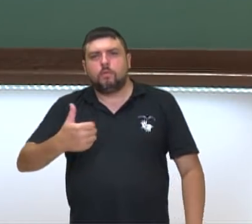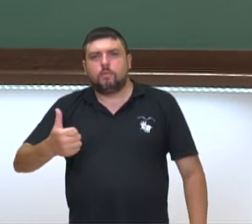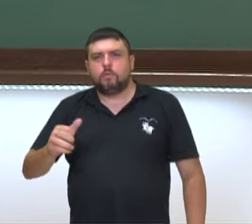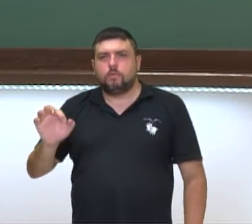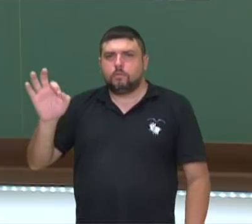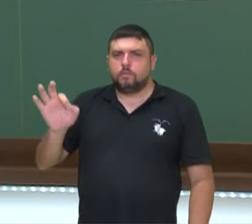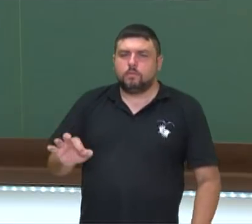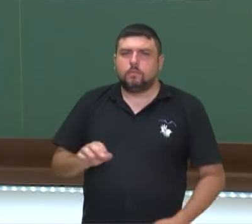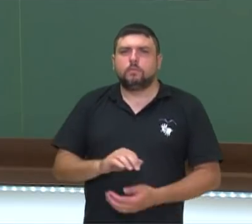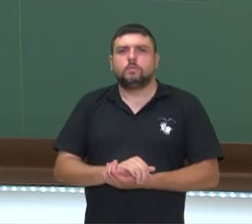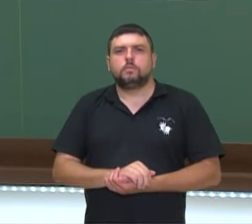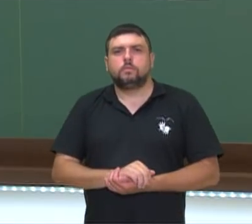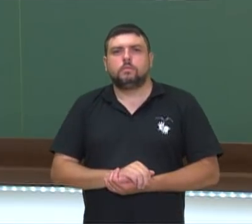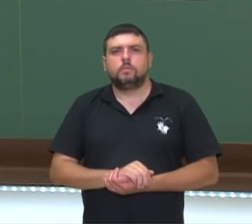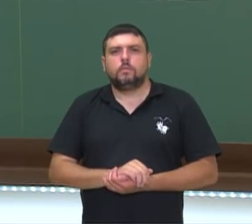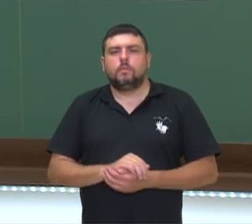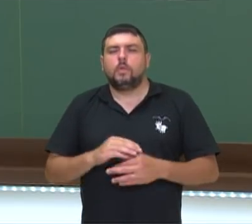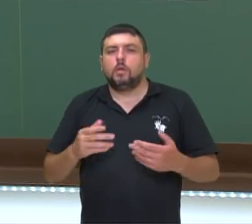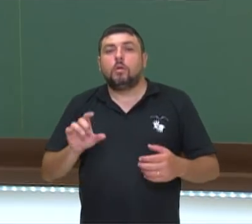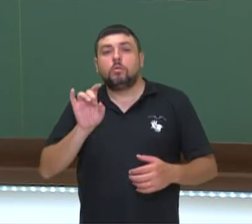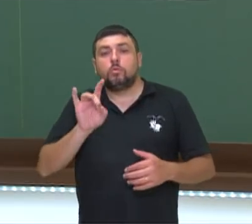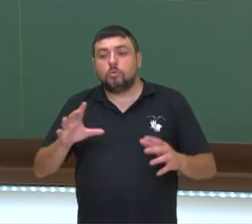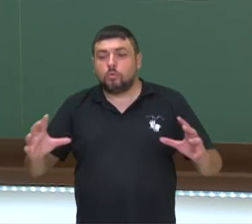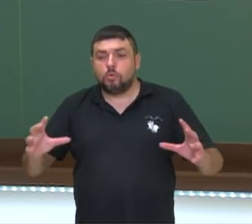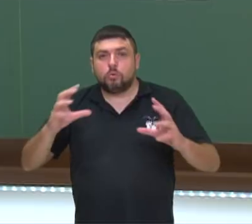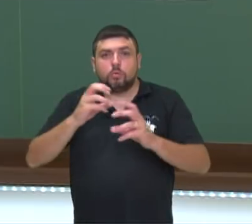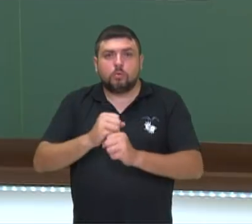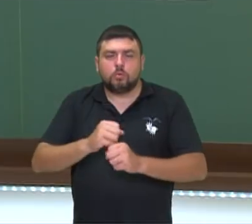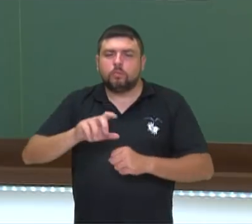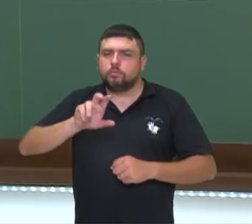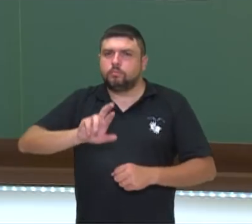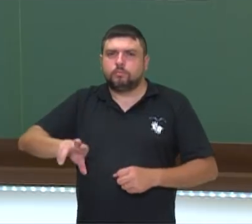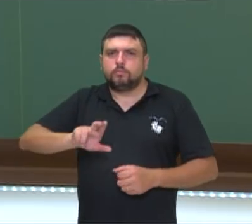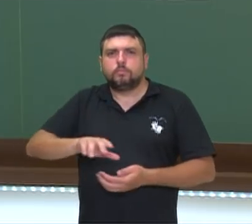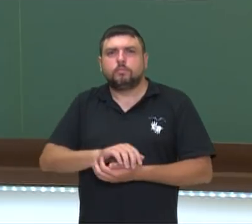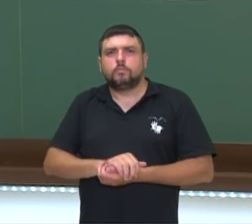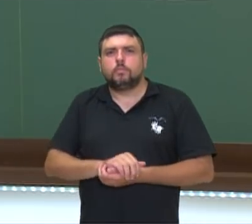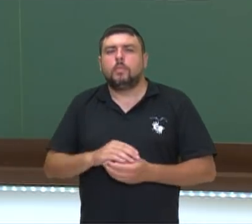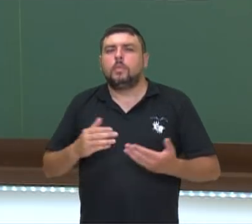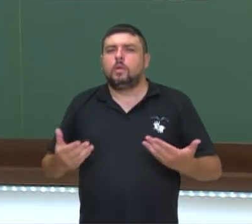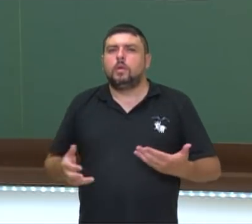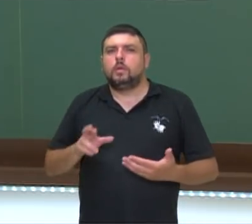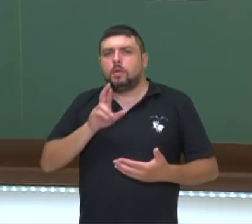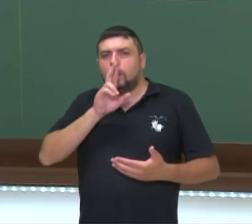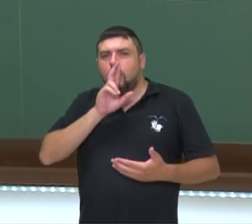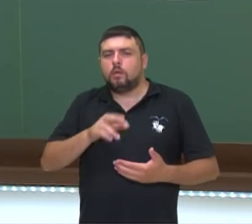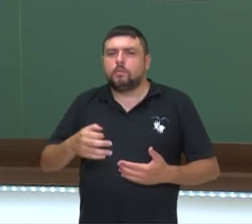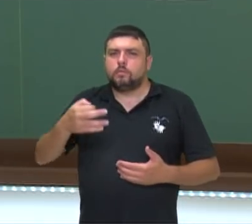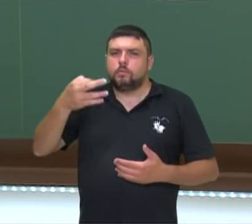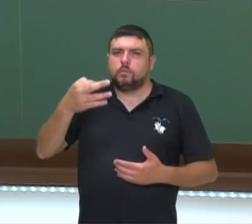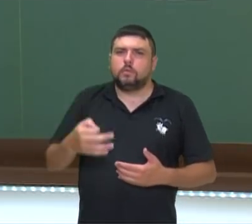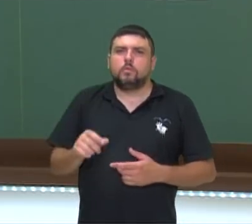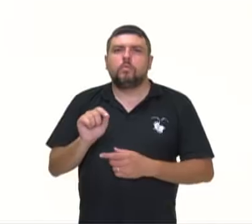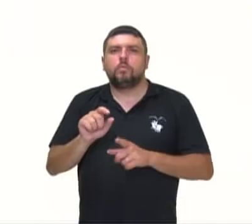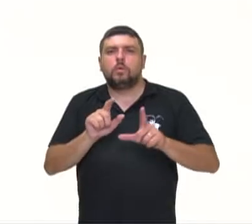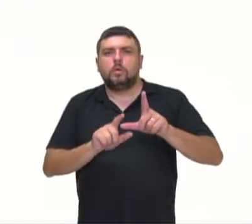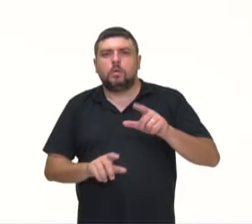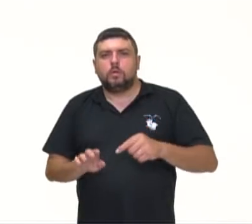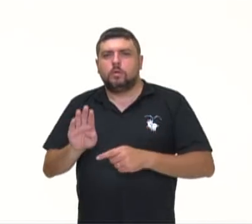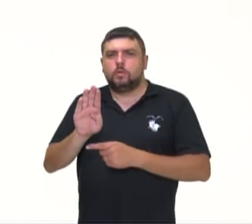é aquilo que a gente pensou, simplesmente a soma. Então, portanto, a resposta correta seria a letra